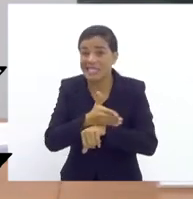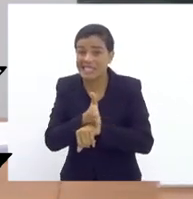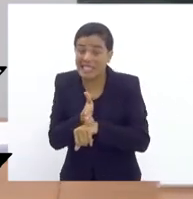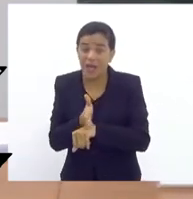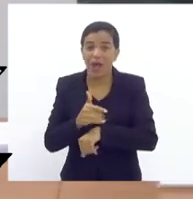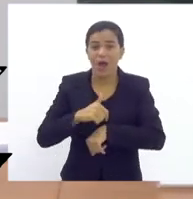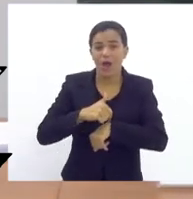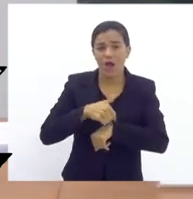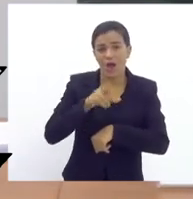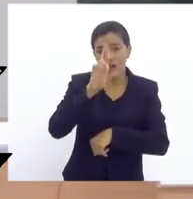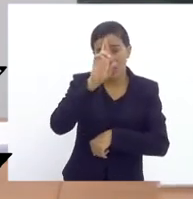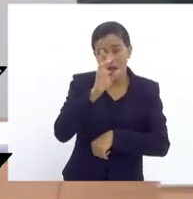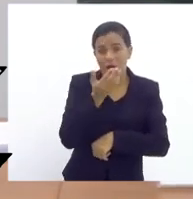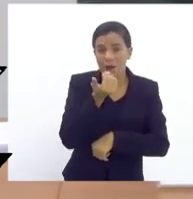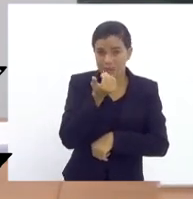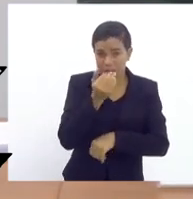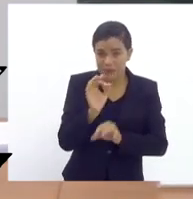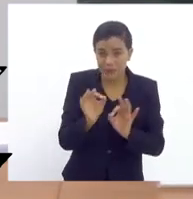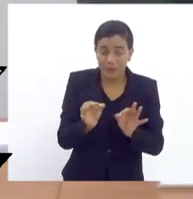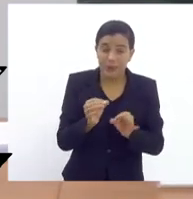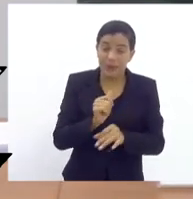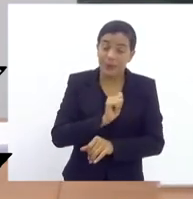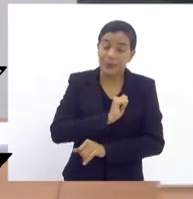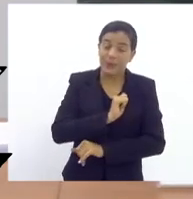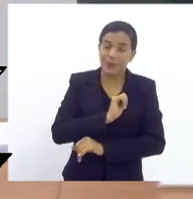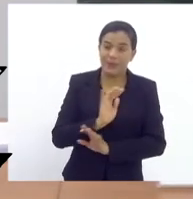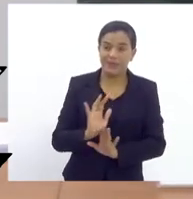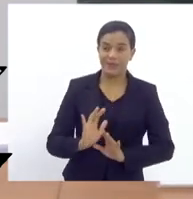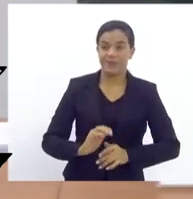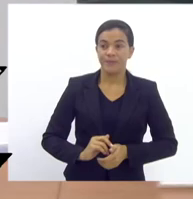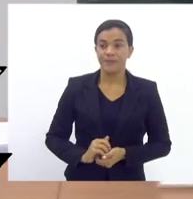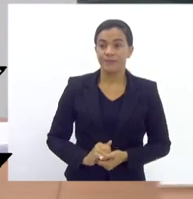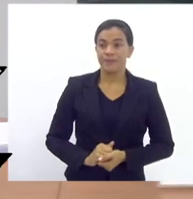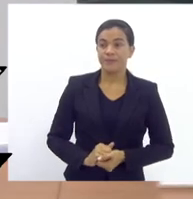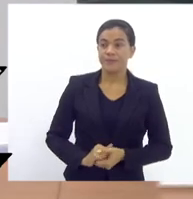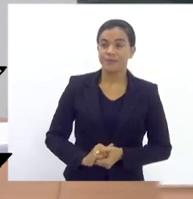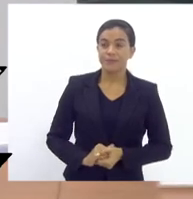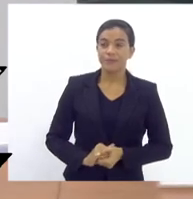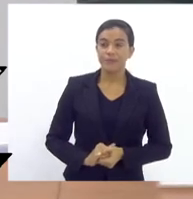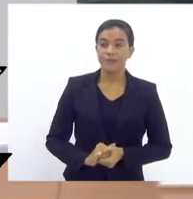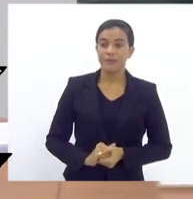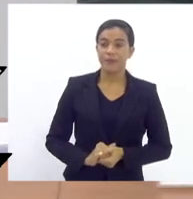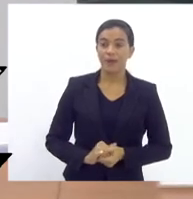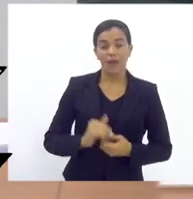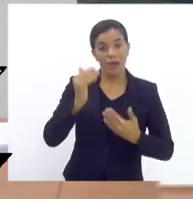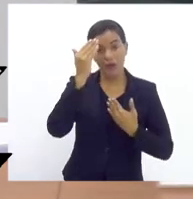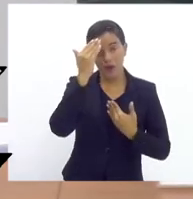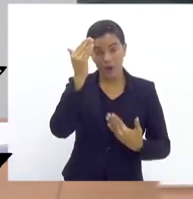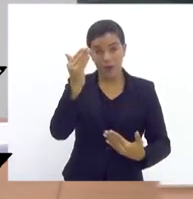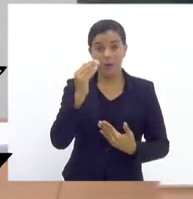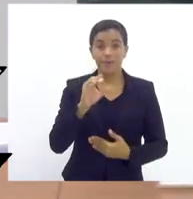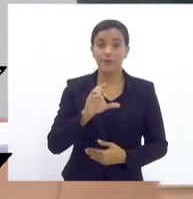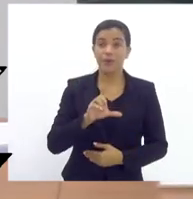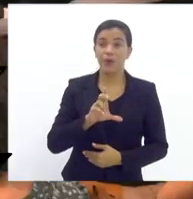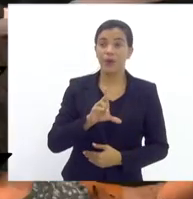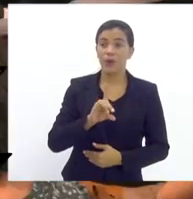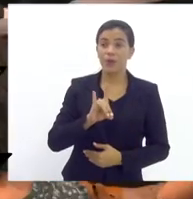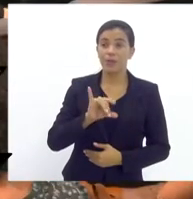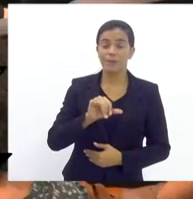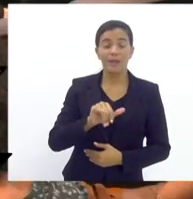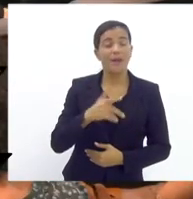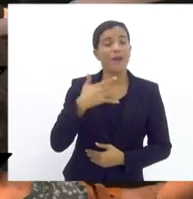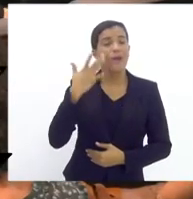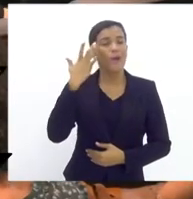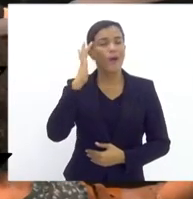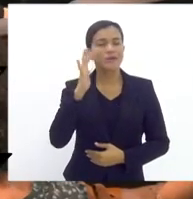que a gente for enfim bom muito obrigado Ludmila pela participação eu acho que também